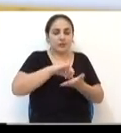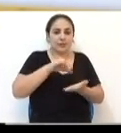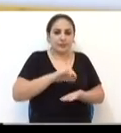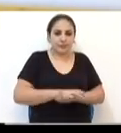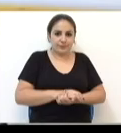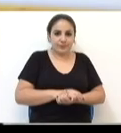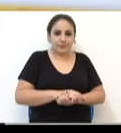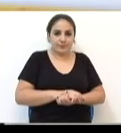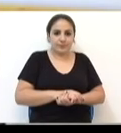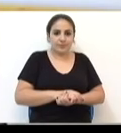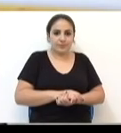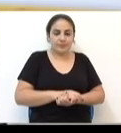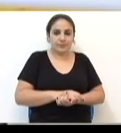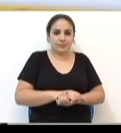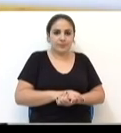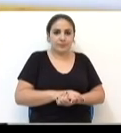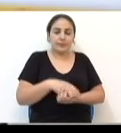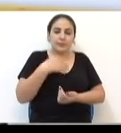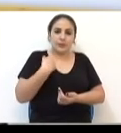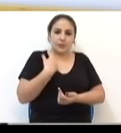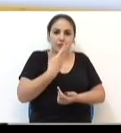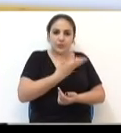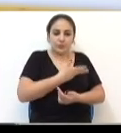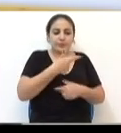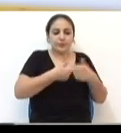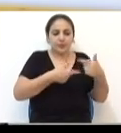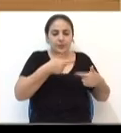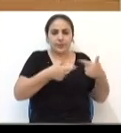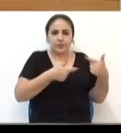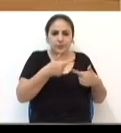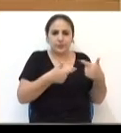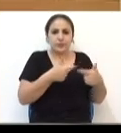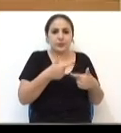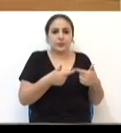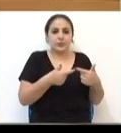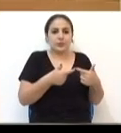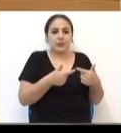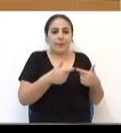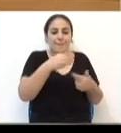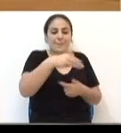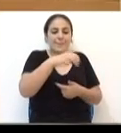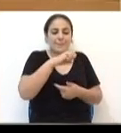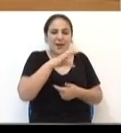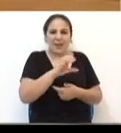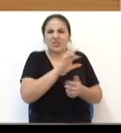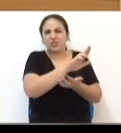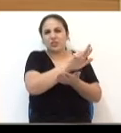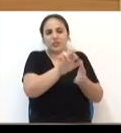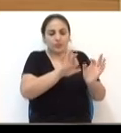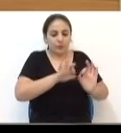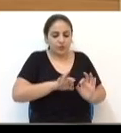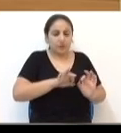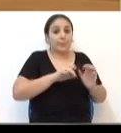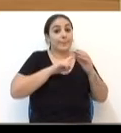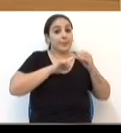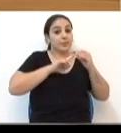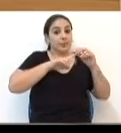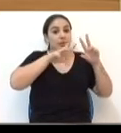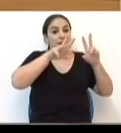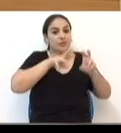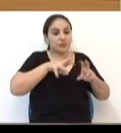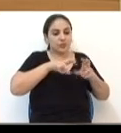centro. A gente trabalhou com a MAC em vários projetos, na